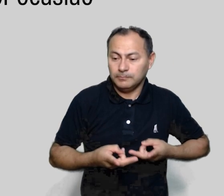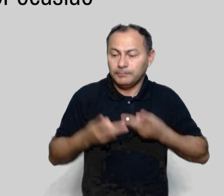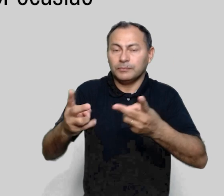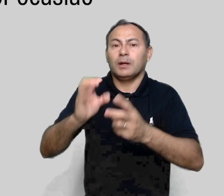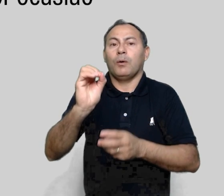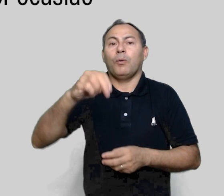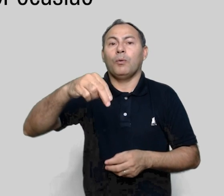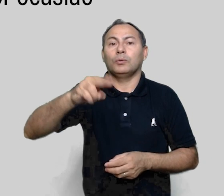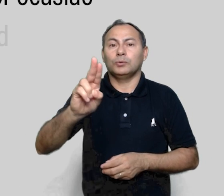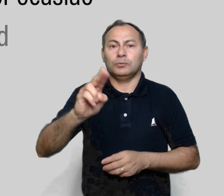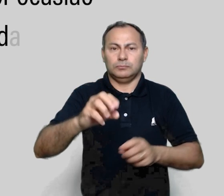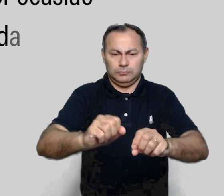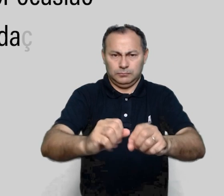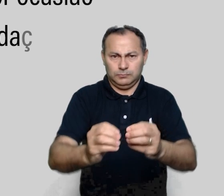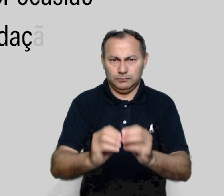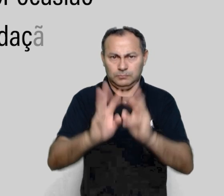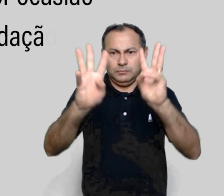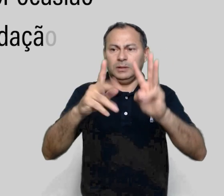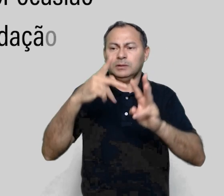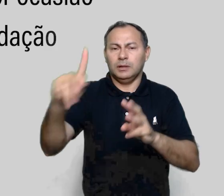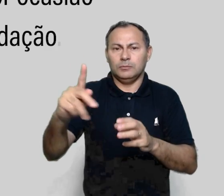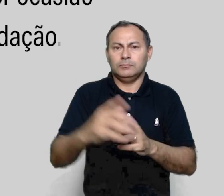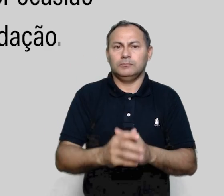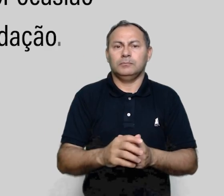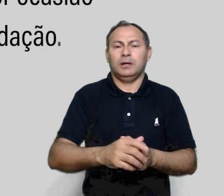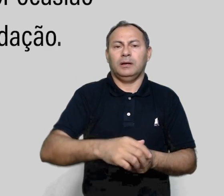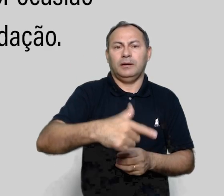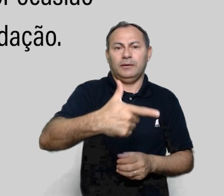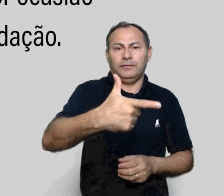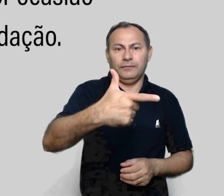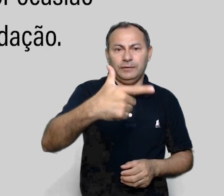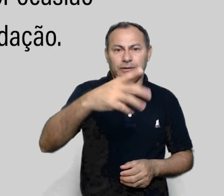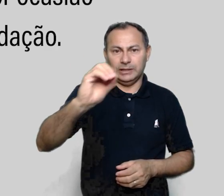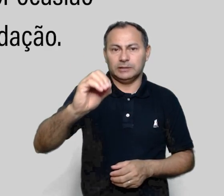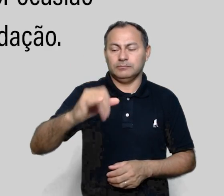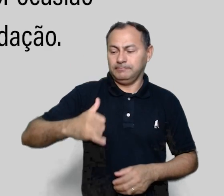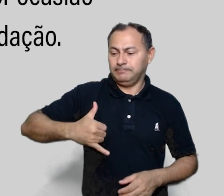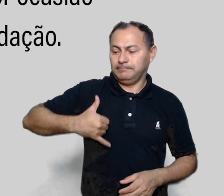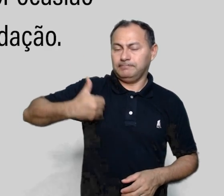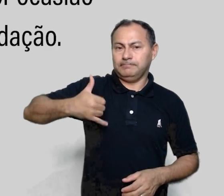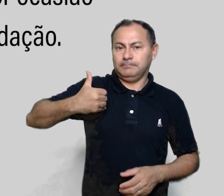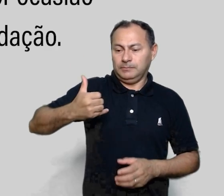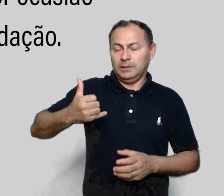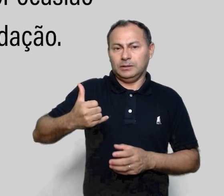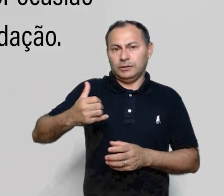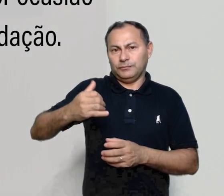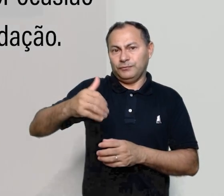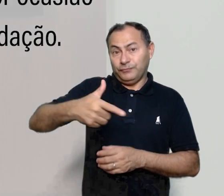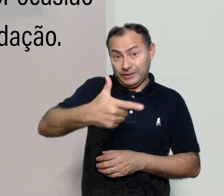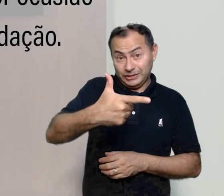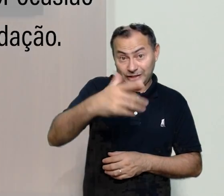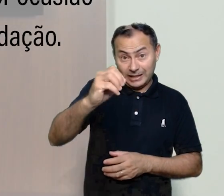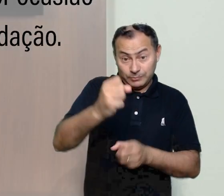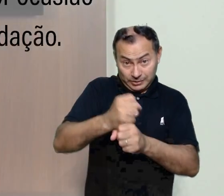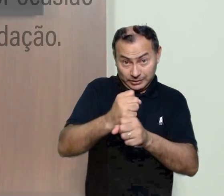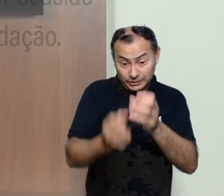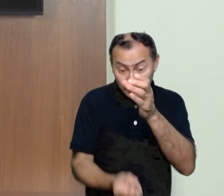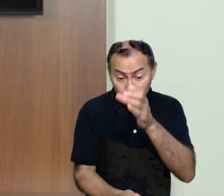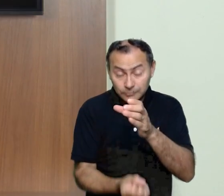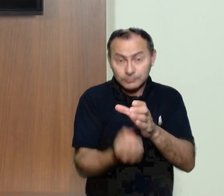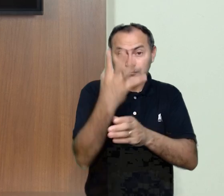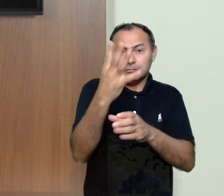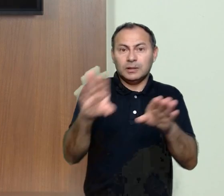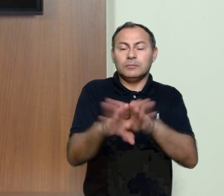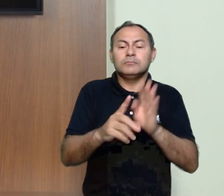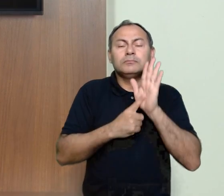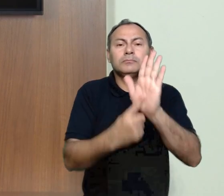a ONU por ocasião do seu 20º aniversário de fundação. Era também este